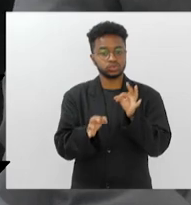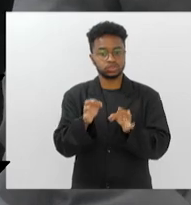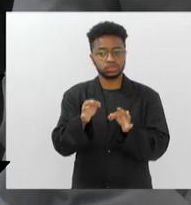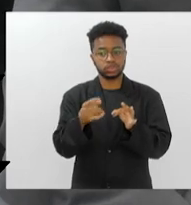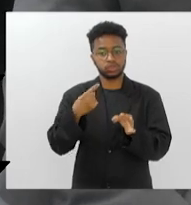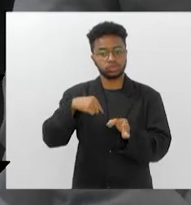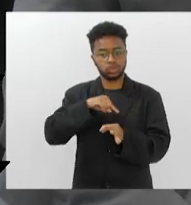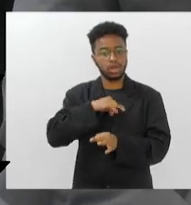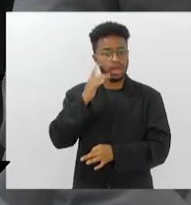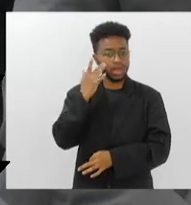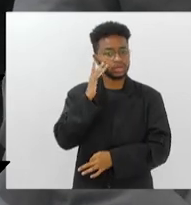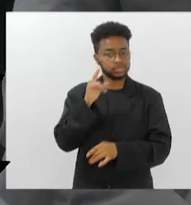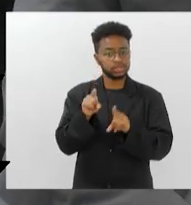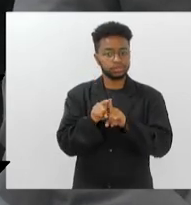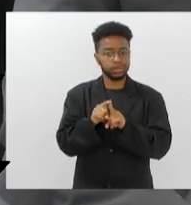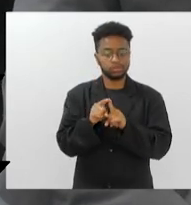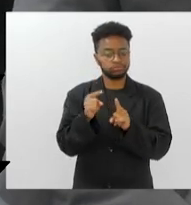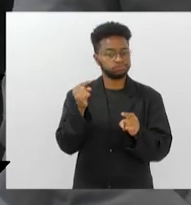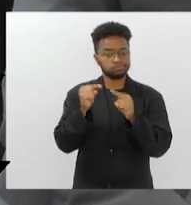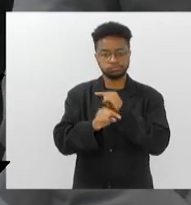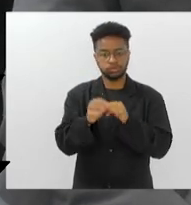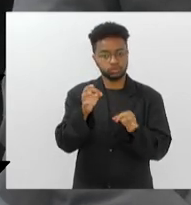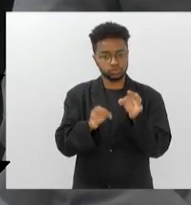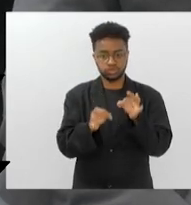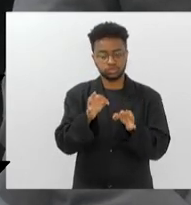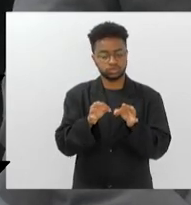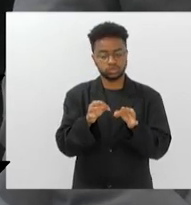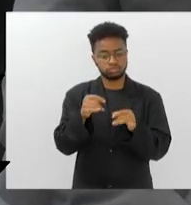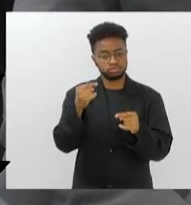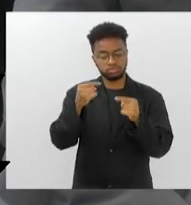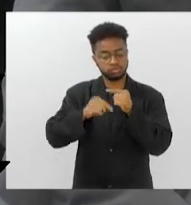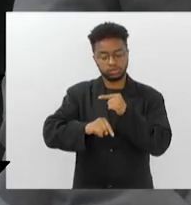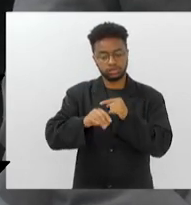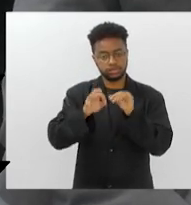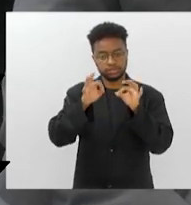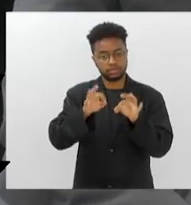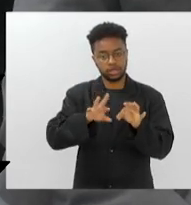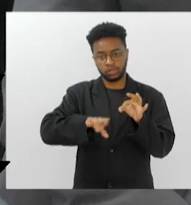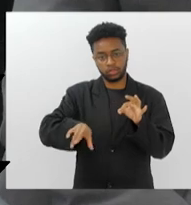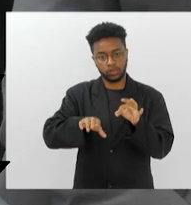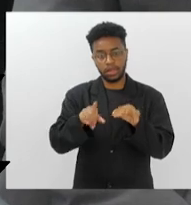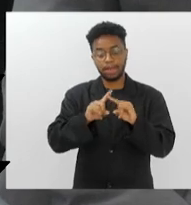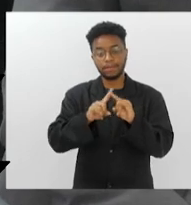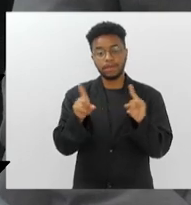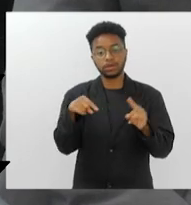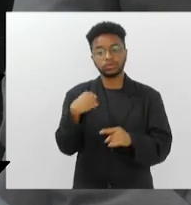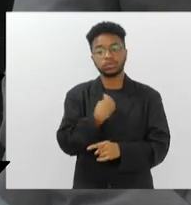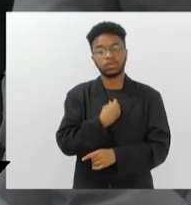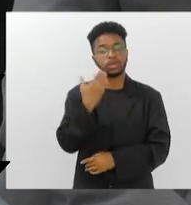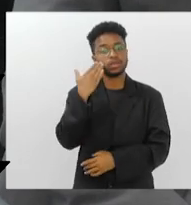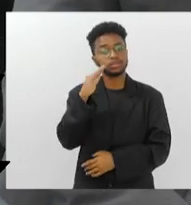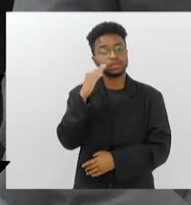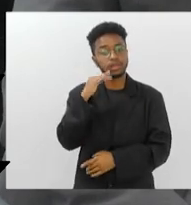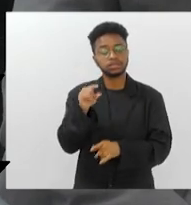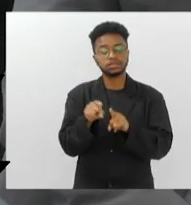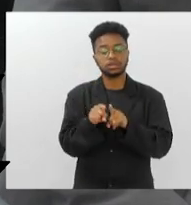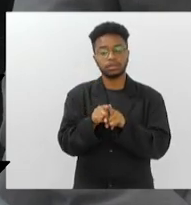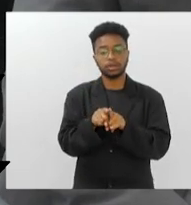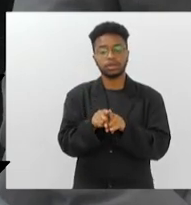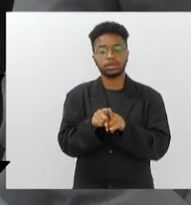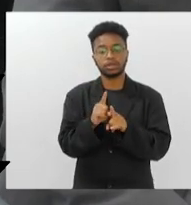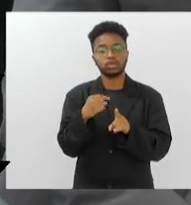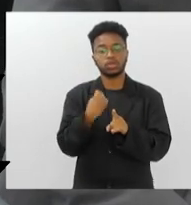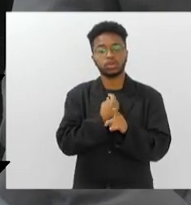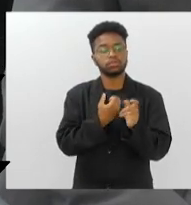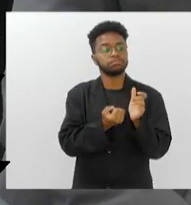consideramos também injusta não é imoral porque mas como a gente entende como legalista que legalistas que